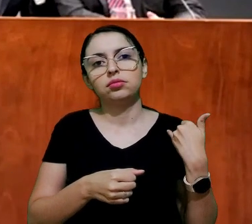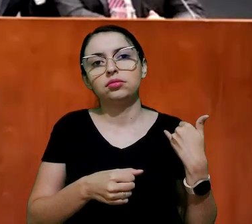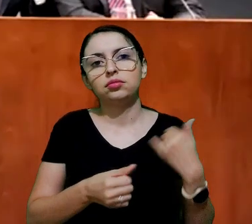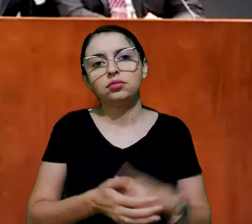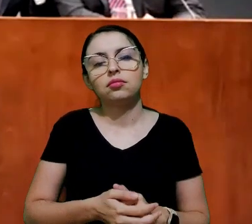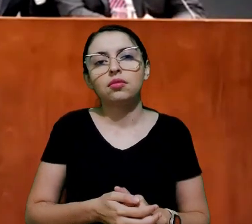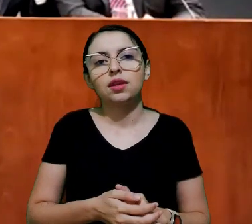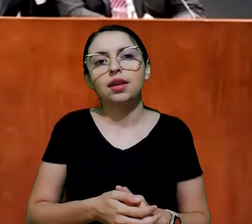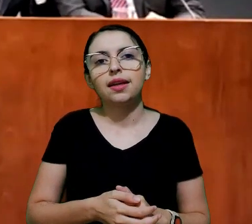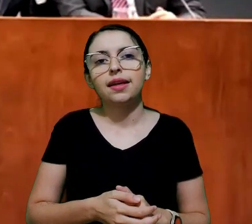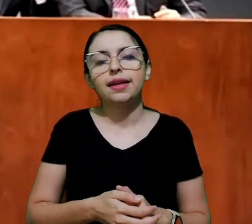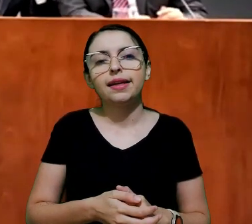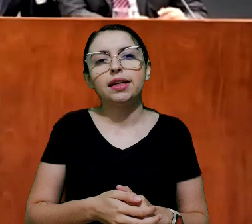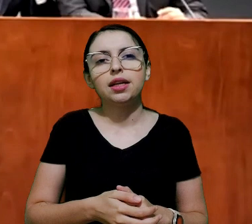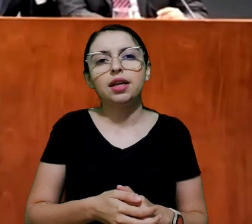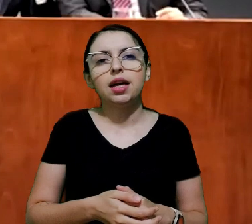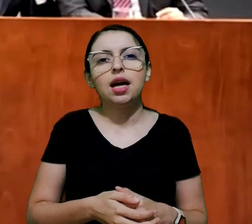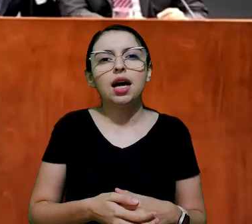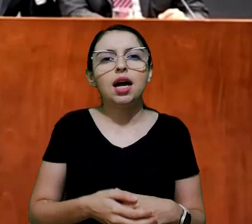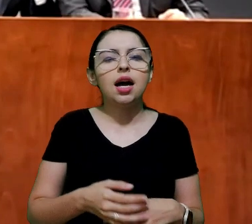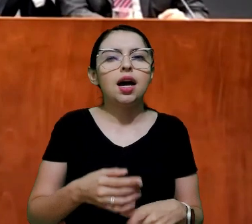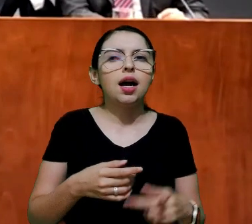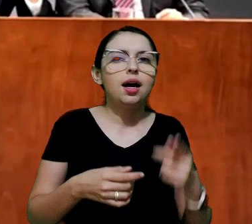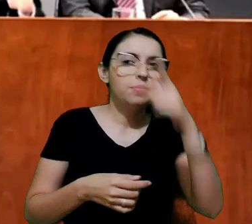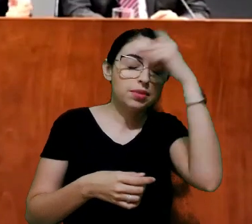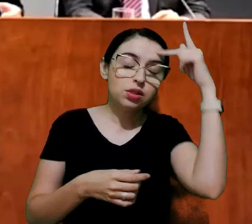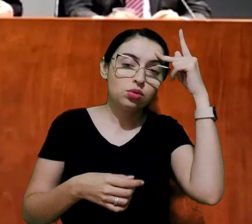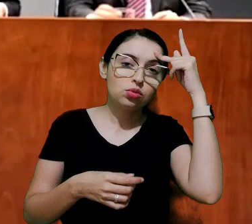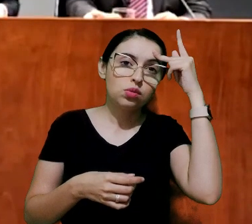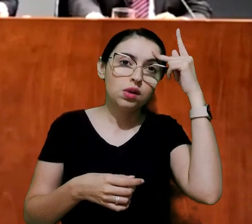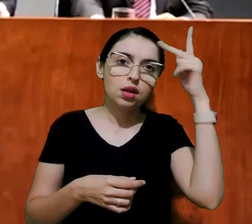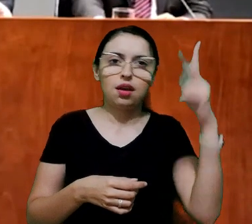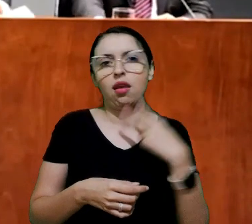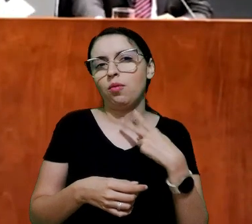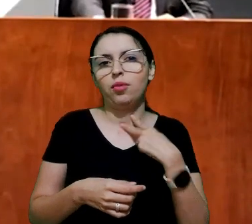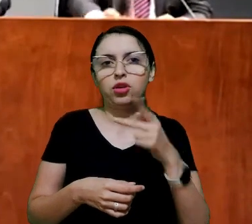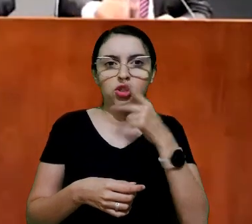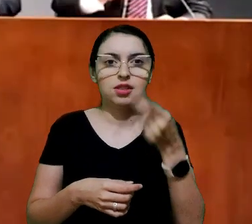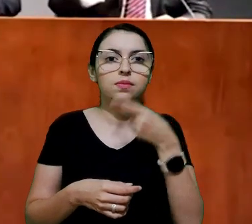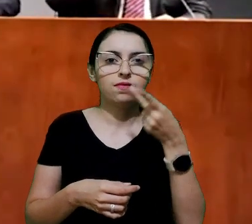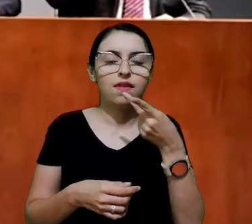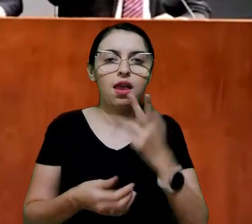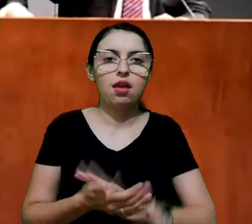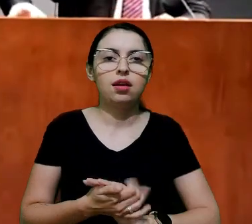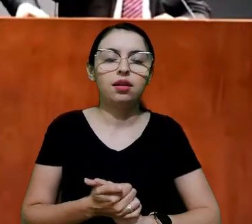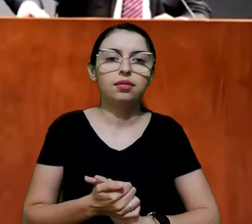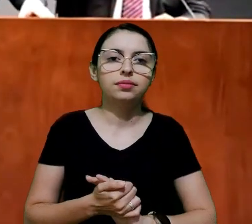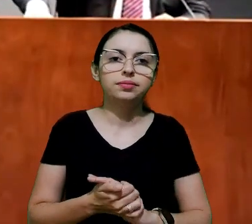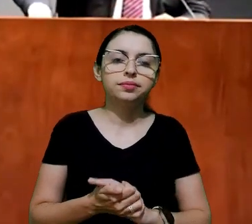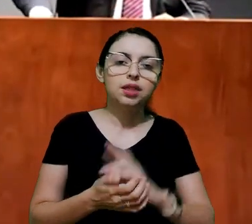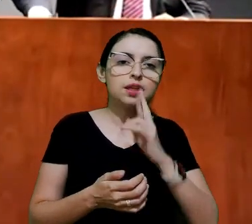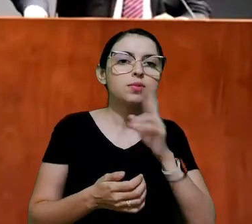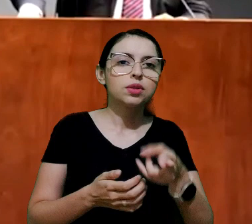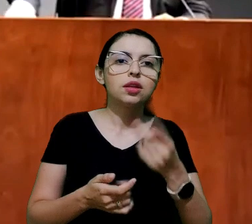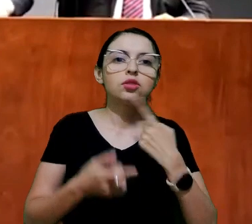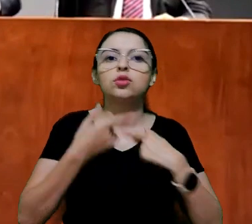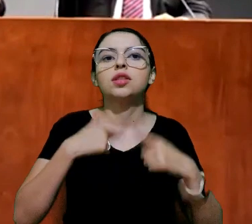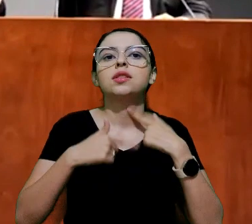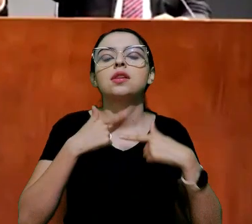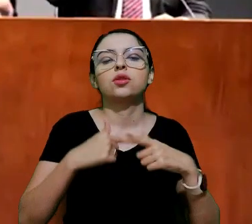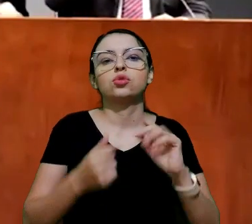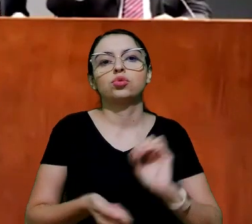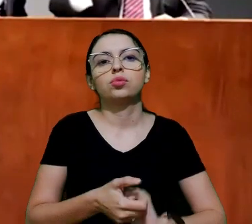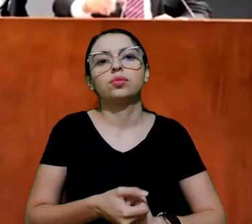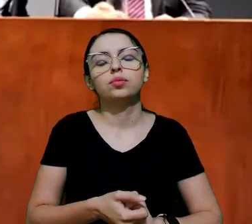de 70 anos não é tido no Brasil como um motivo de incapacidade, a menos que ele não possa, por uma doença ou